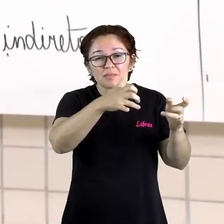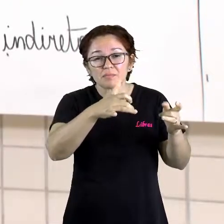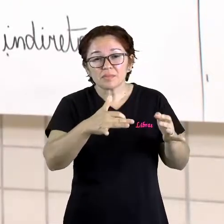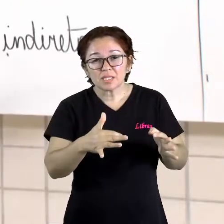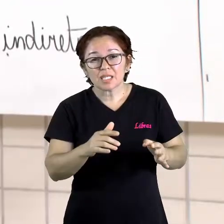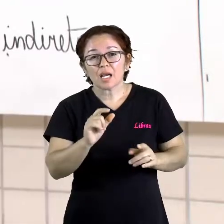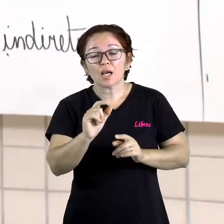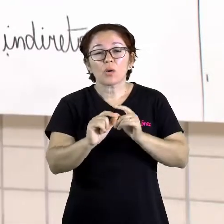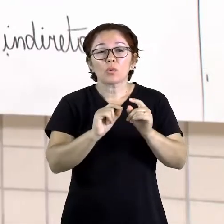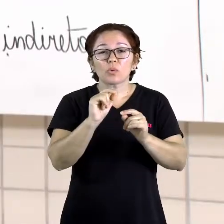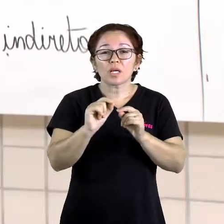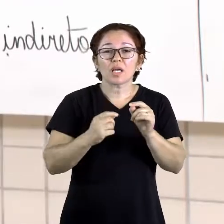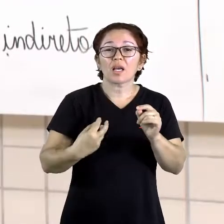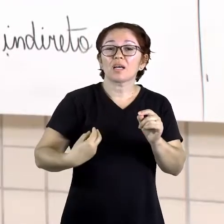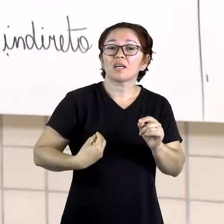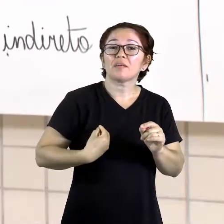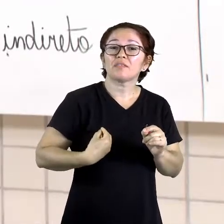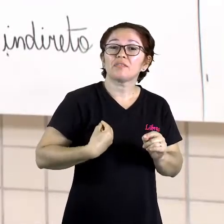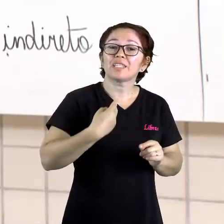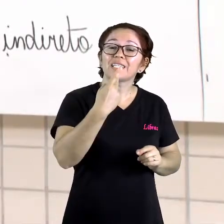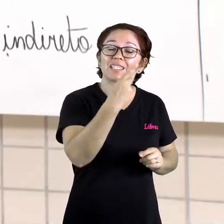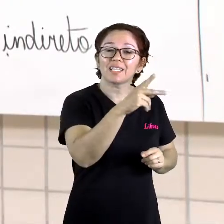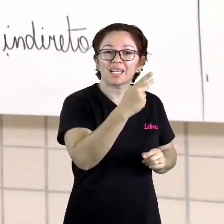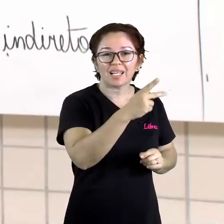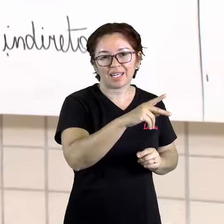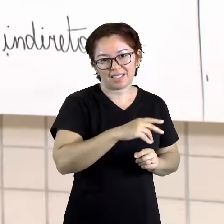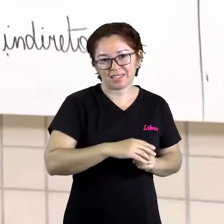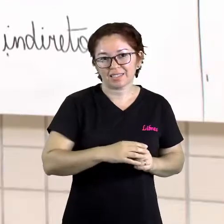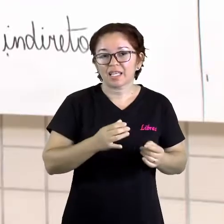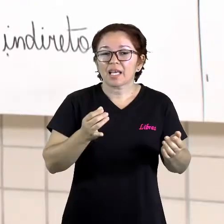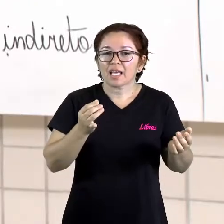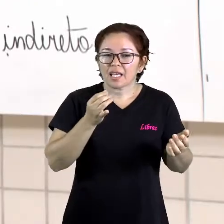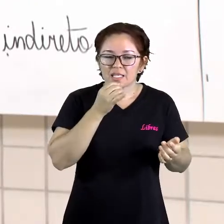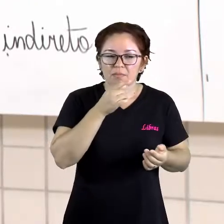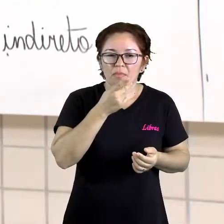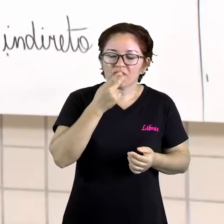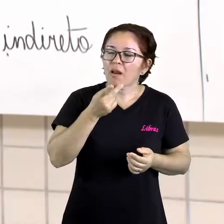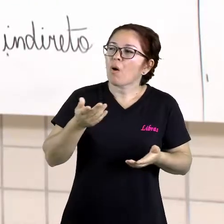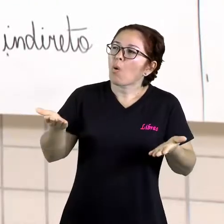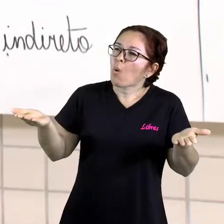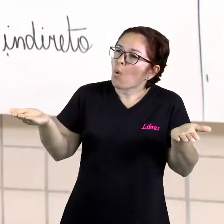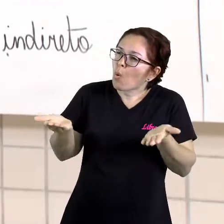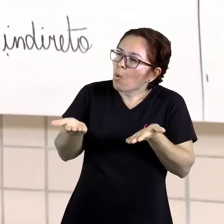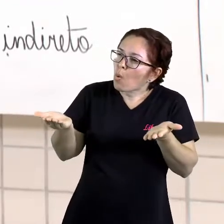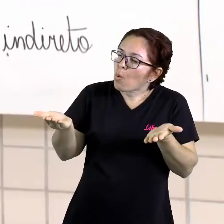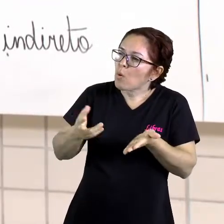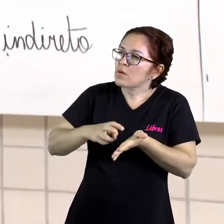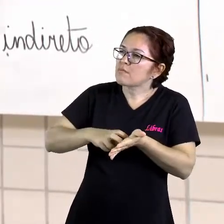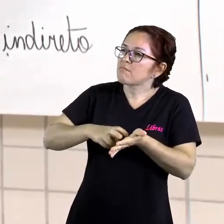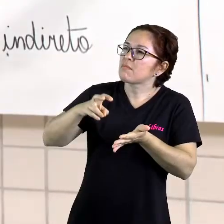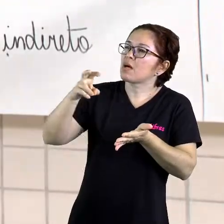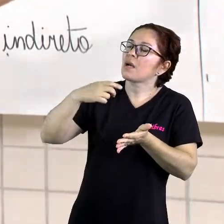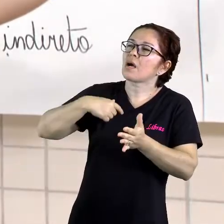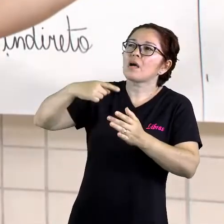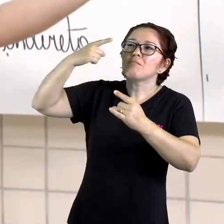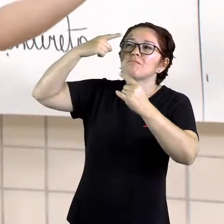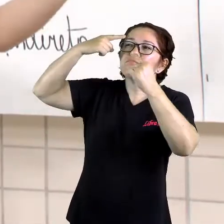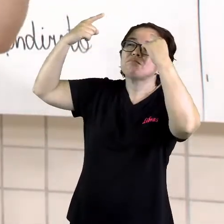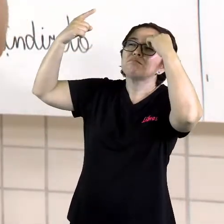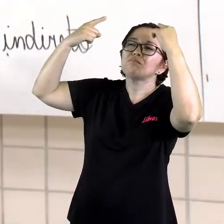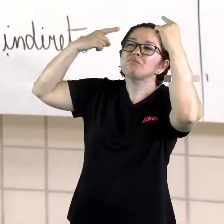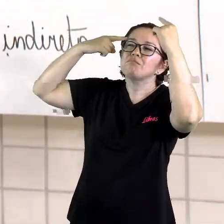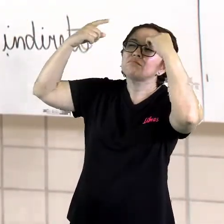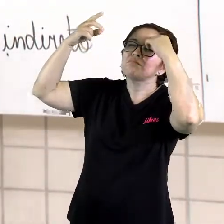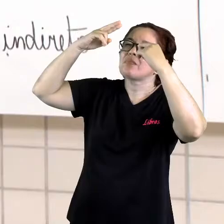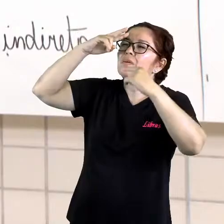Ela usou essa expressão circunstancial que remete ao presente, porque era o momento que ela estava lembrando daquele passado